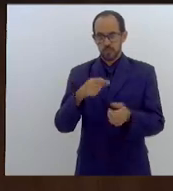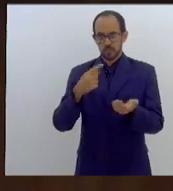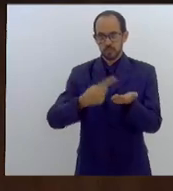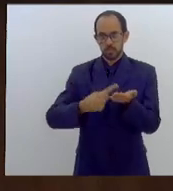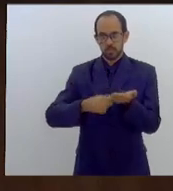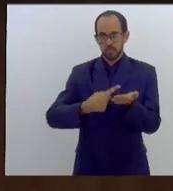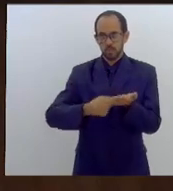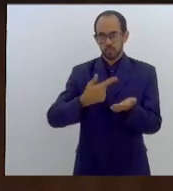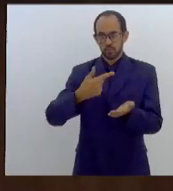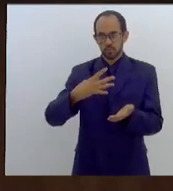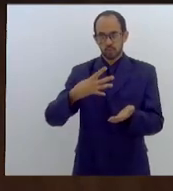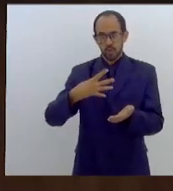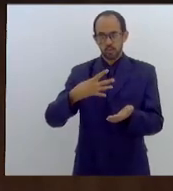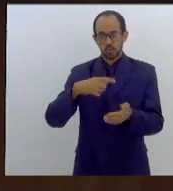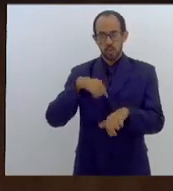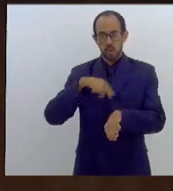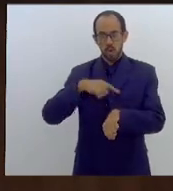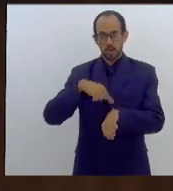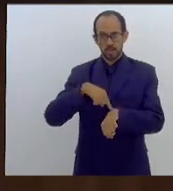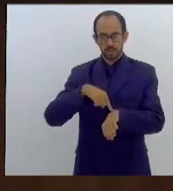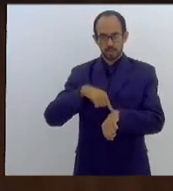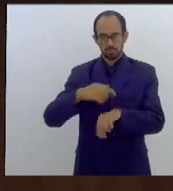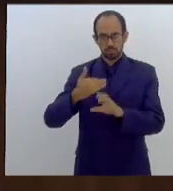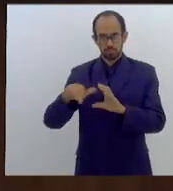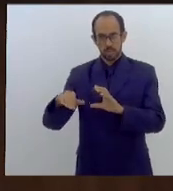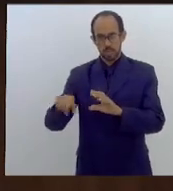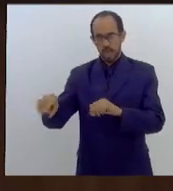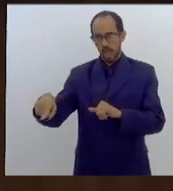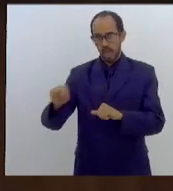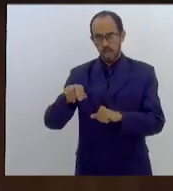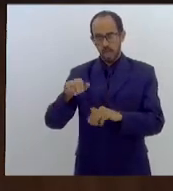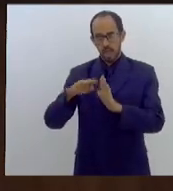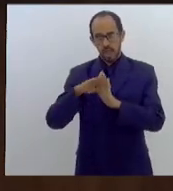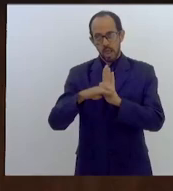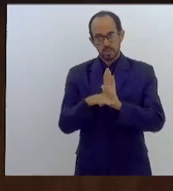relação dele. Também não mandou. Então, o Estado,